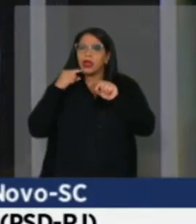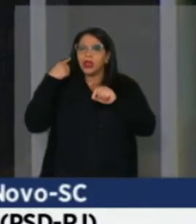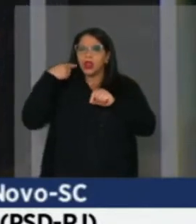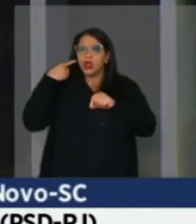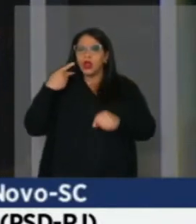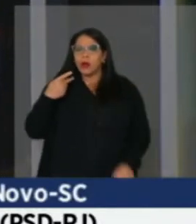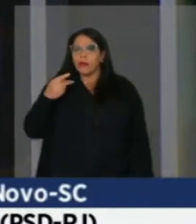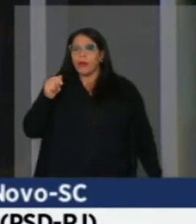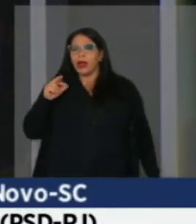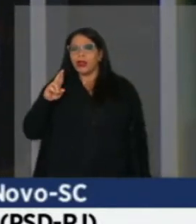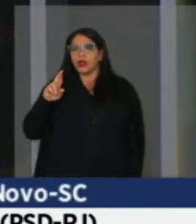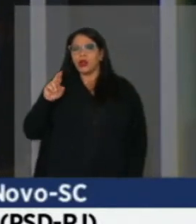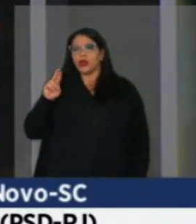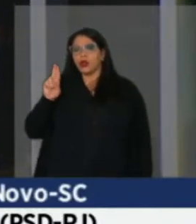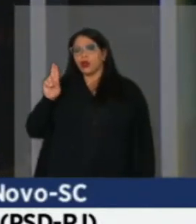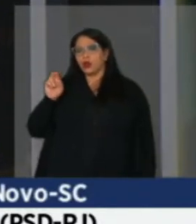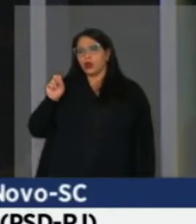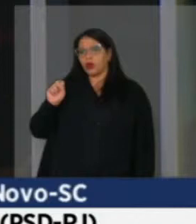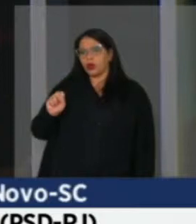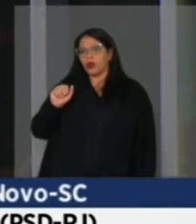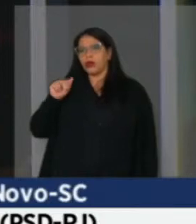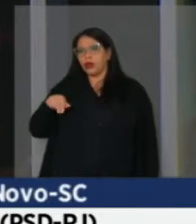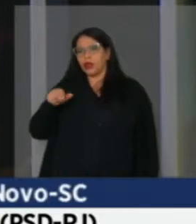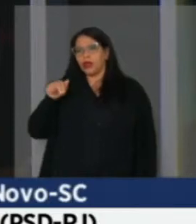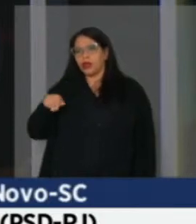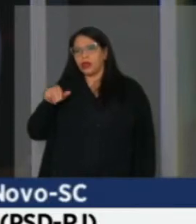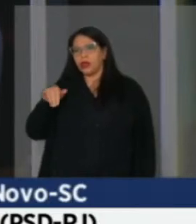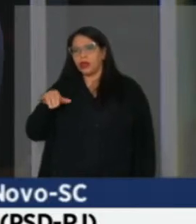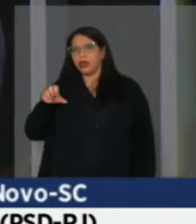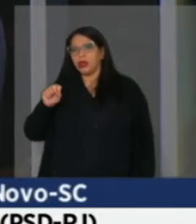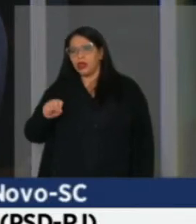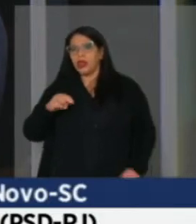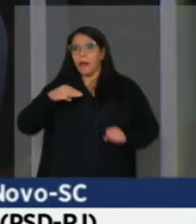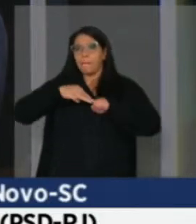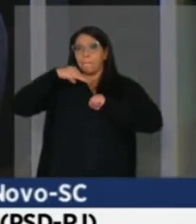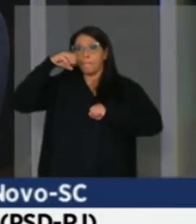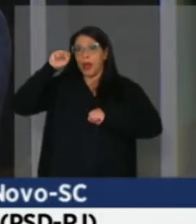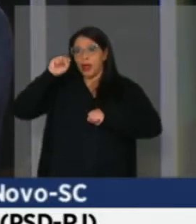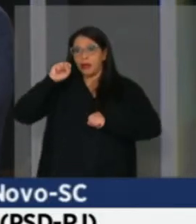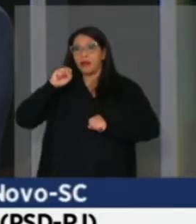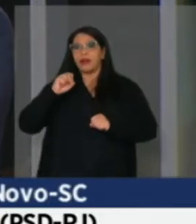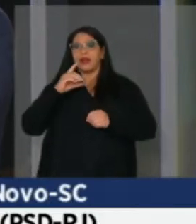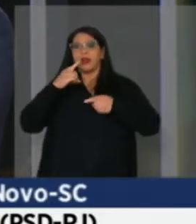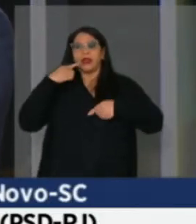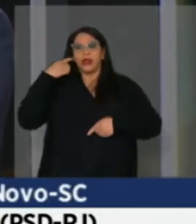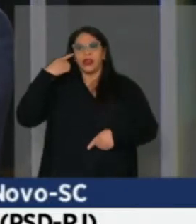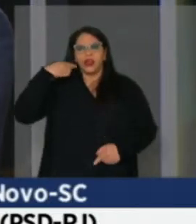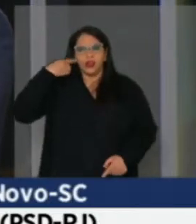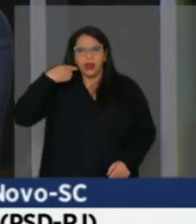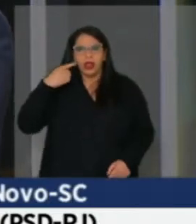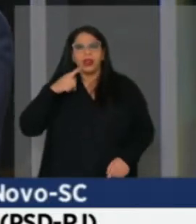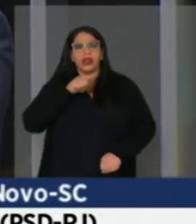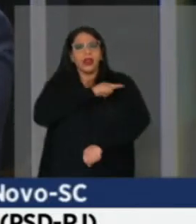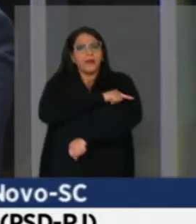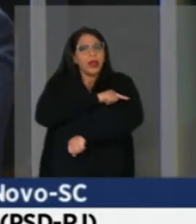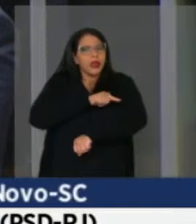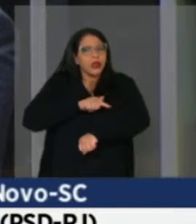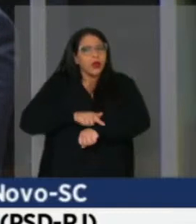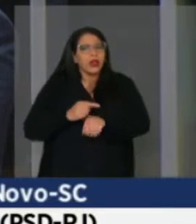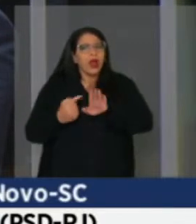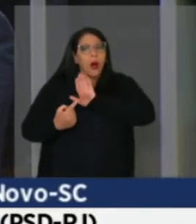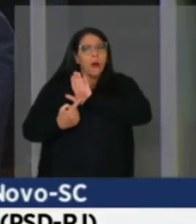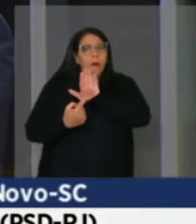Ananis, que... mestre em direito, sempre com educação, mostrou as suas